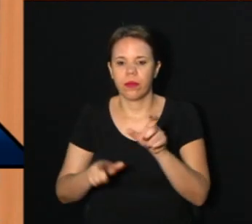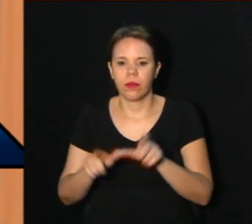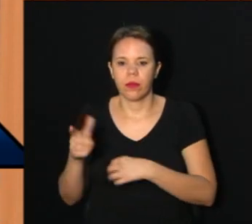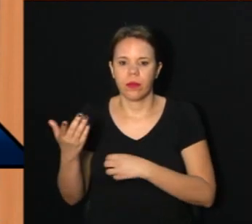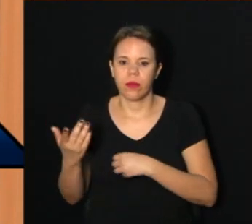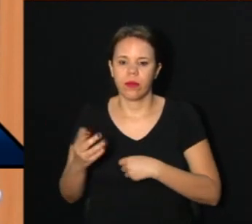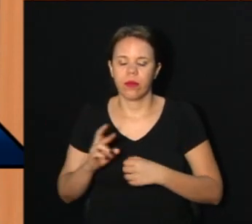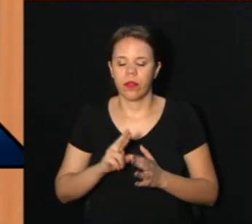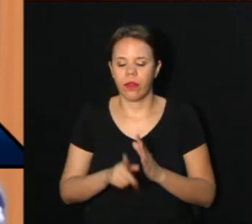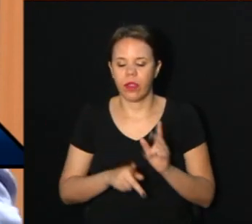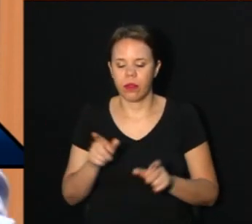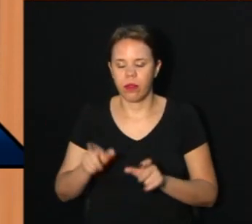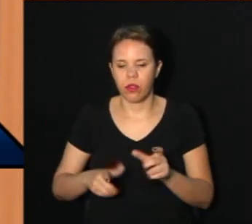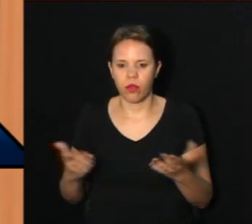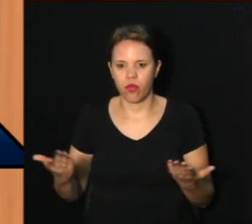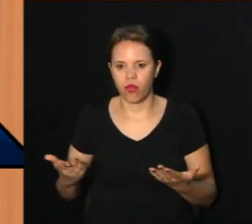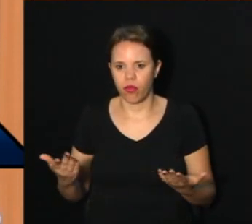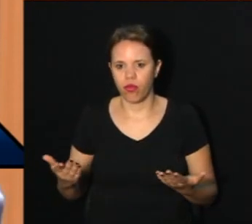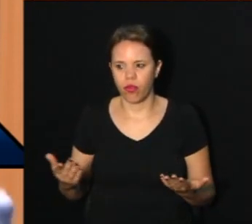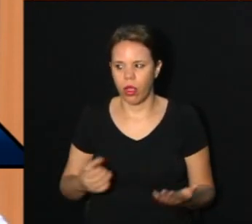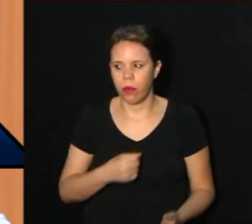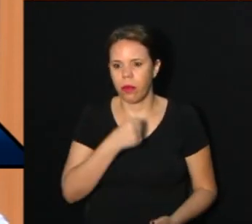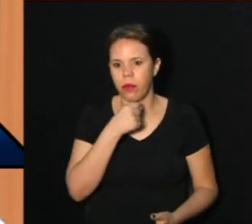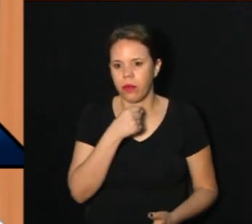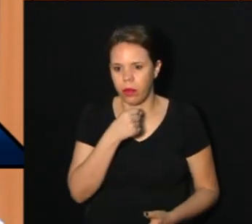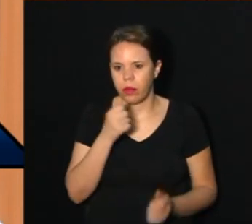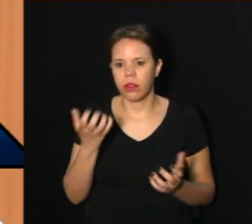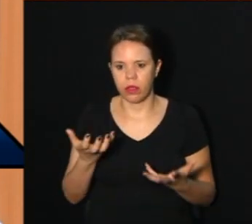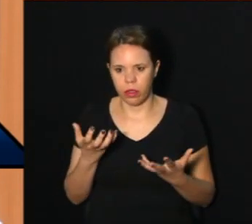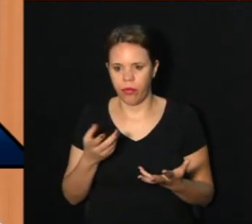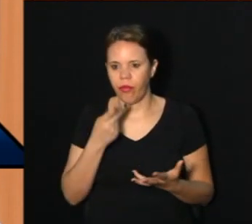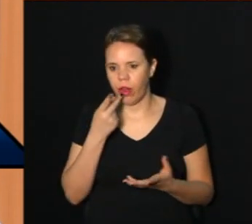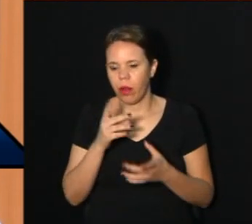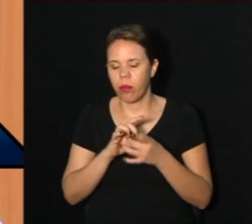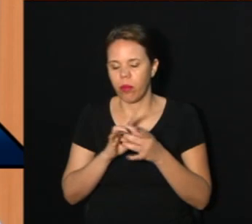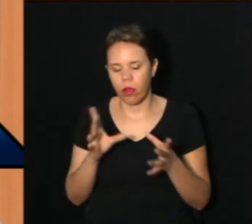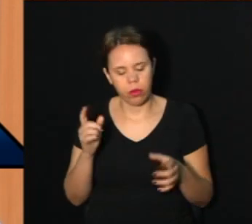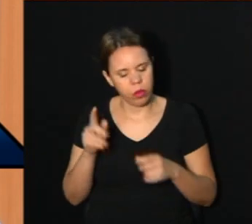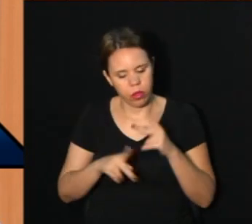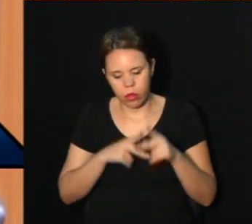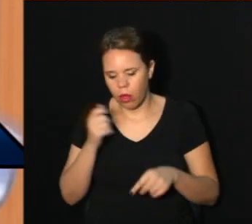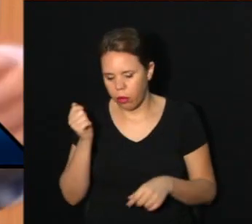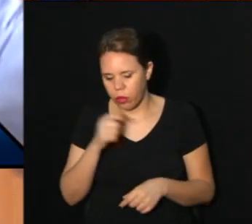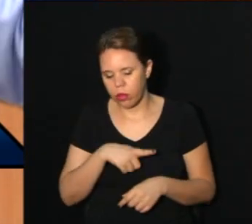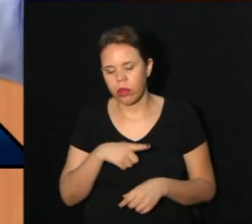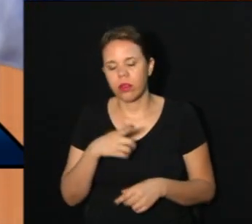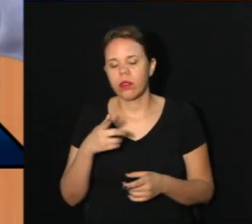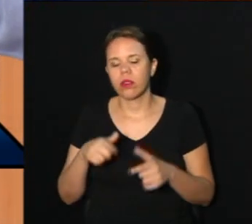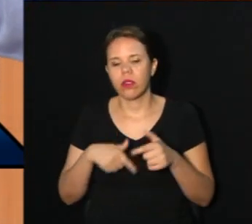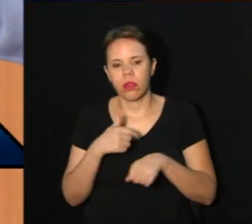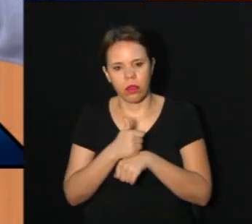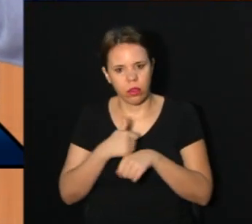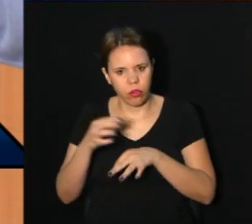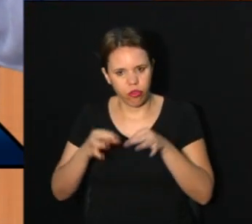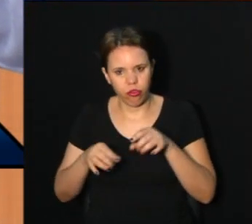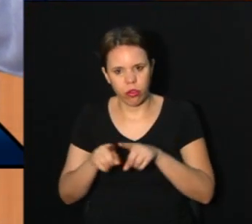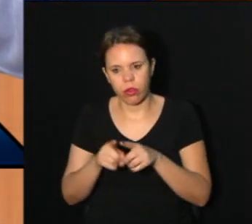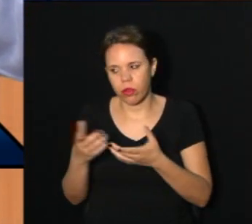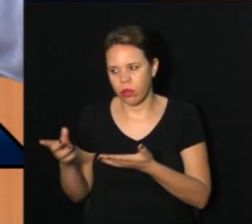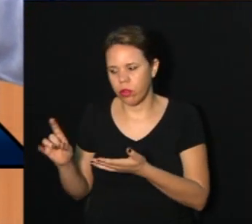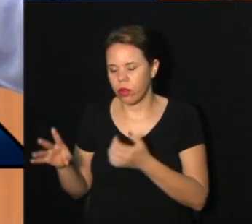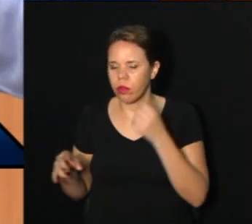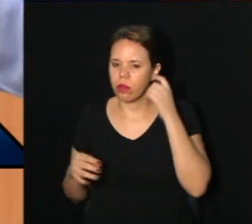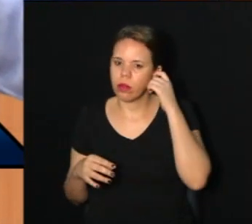aqui vários procuradores ativos, né? Vários aposentados. Então, eu passo aqui à esquerda, eu só peço para